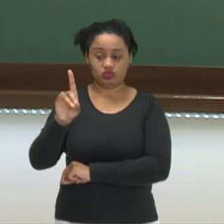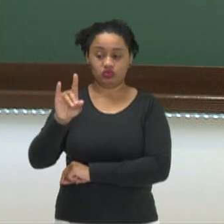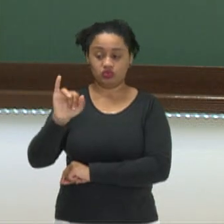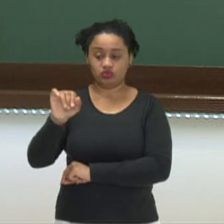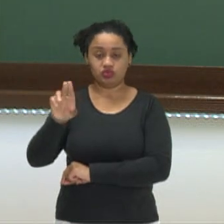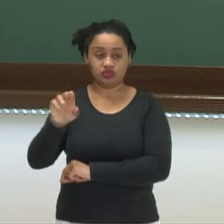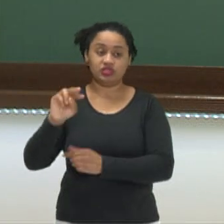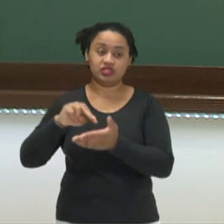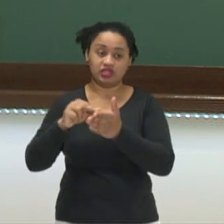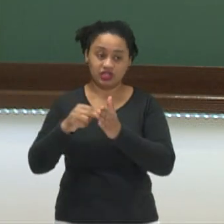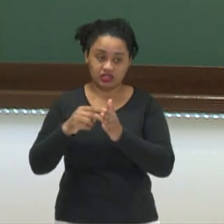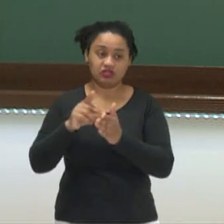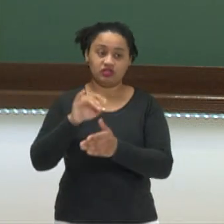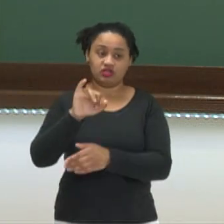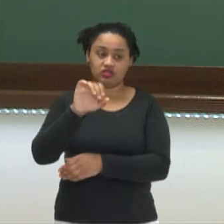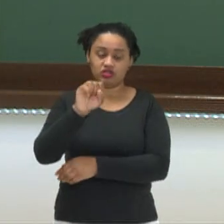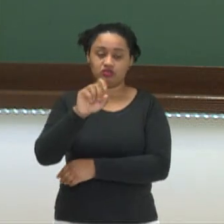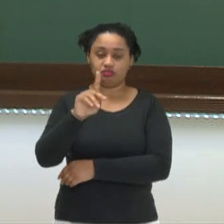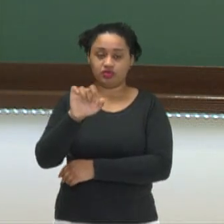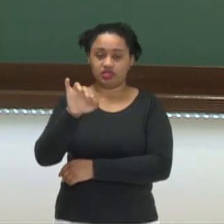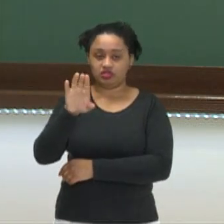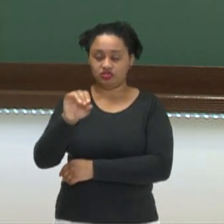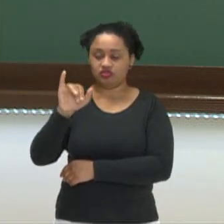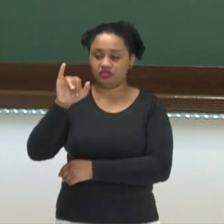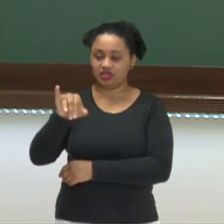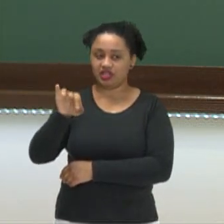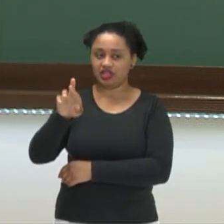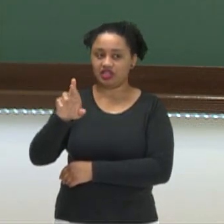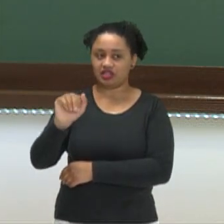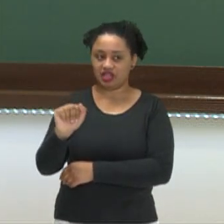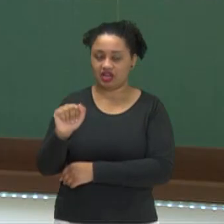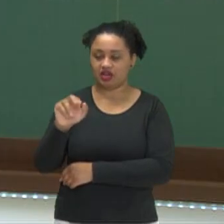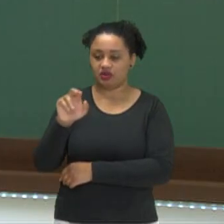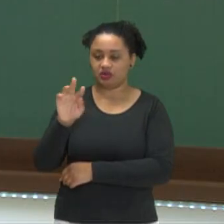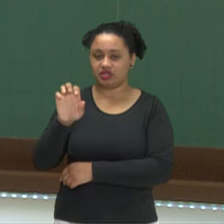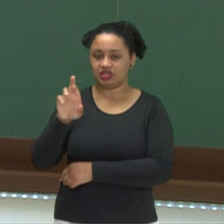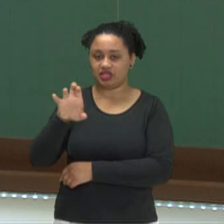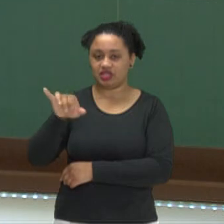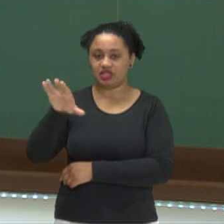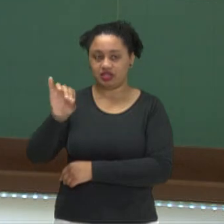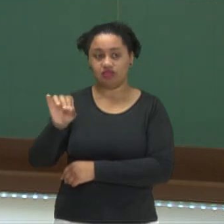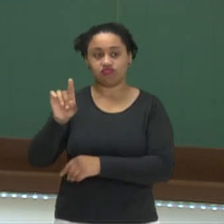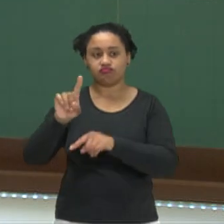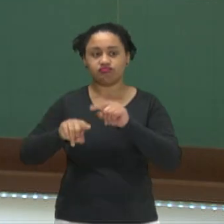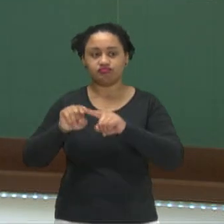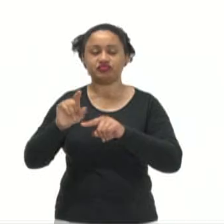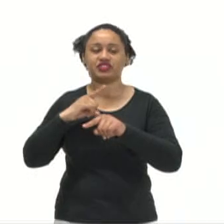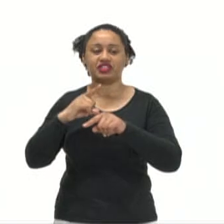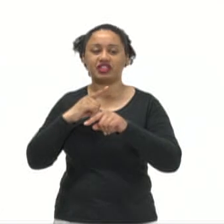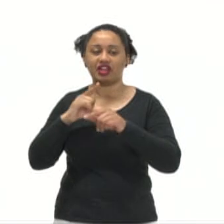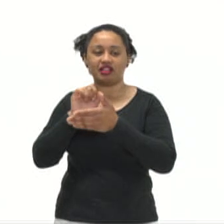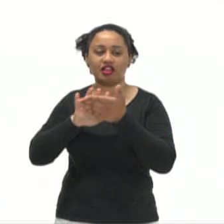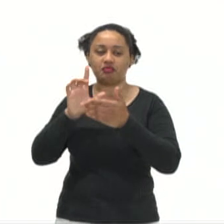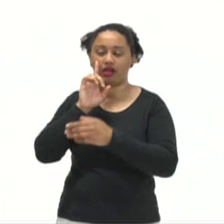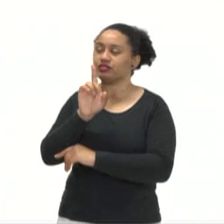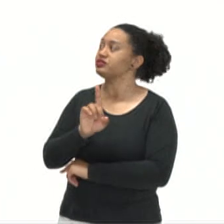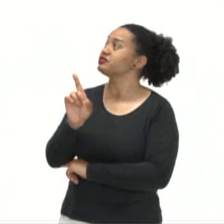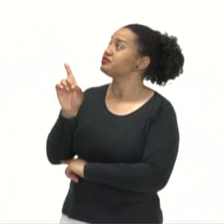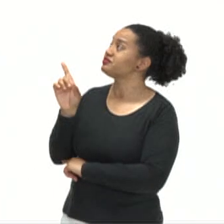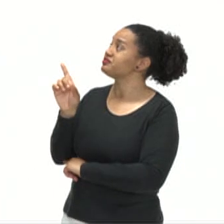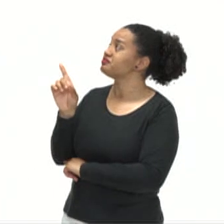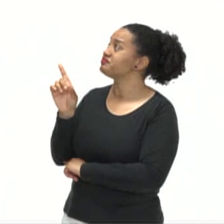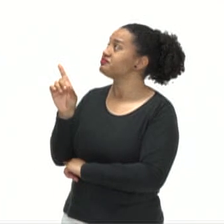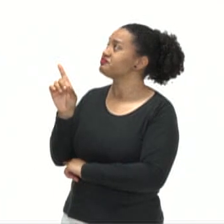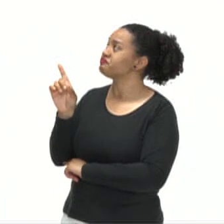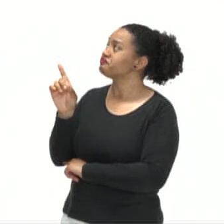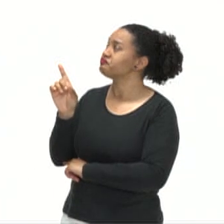significa dispositivo intrauterino. Então, ele é aquele materialzinho lá que está na imagem, tá? Como